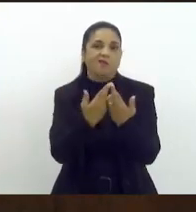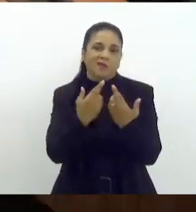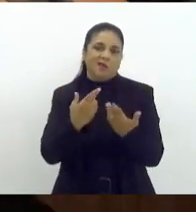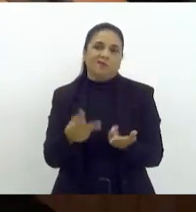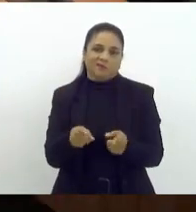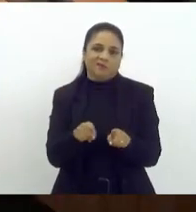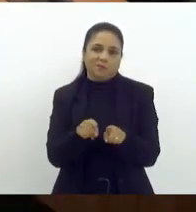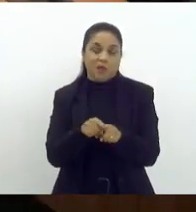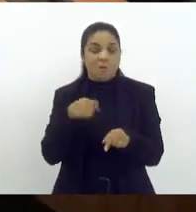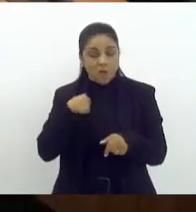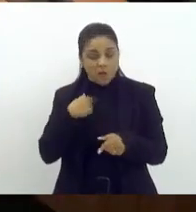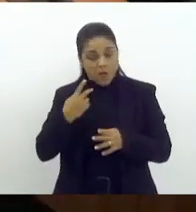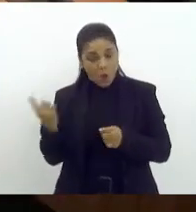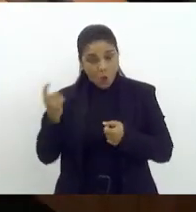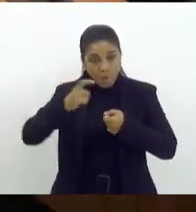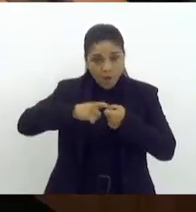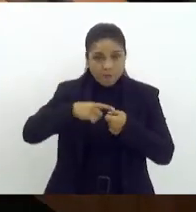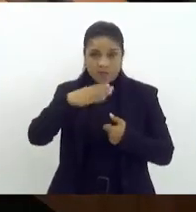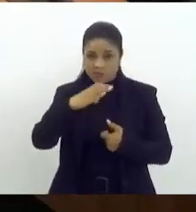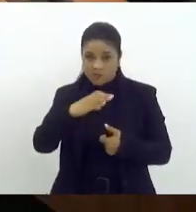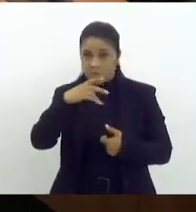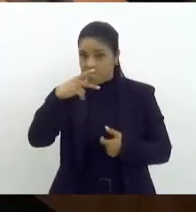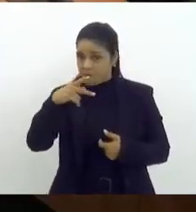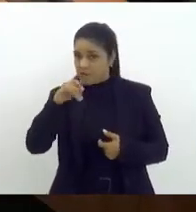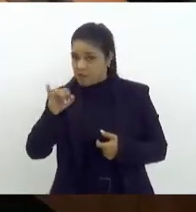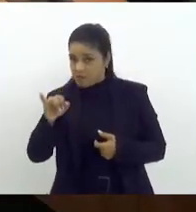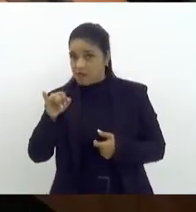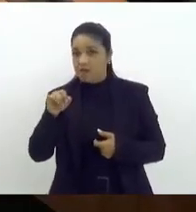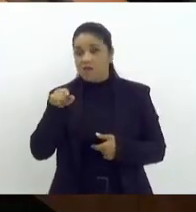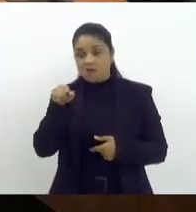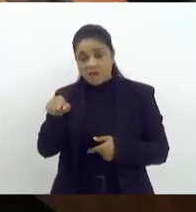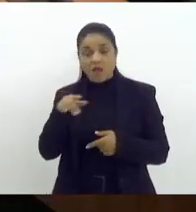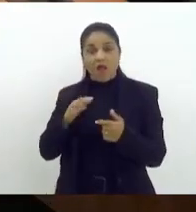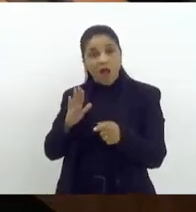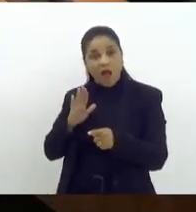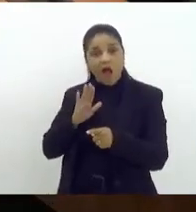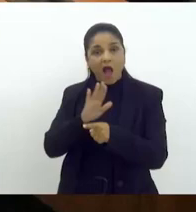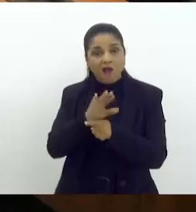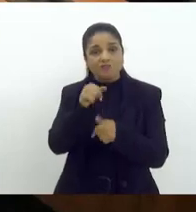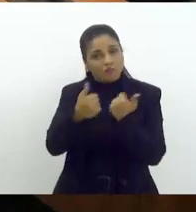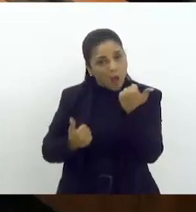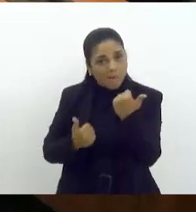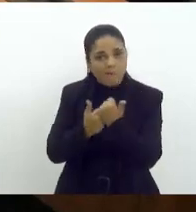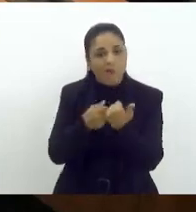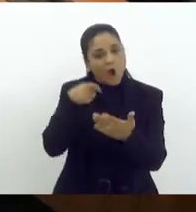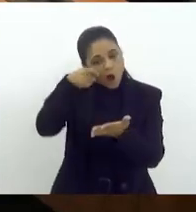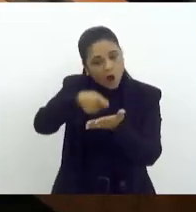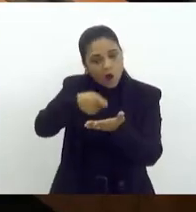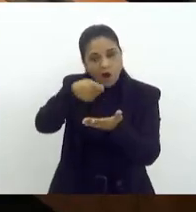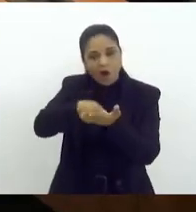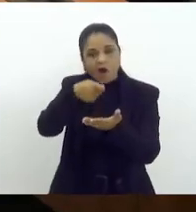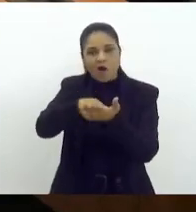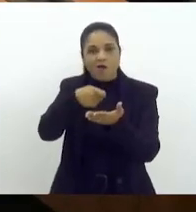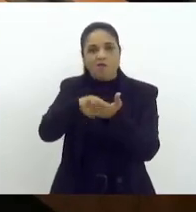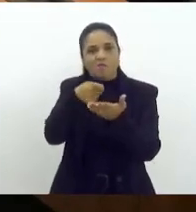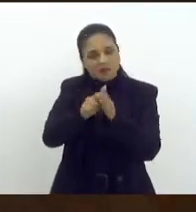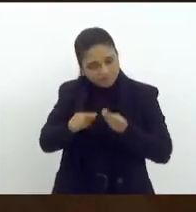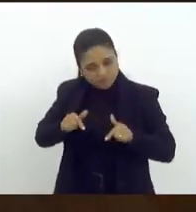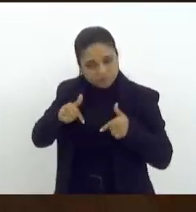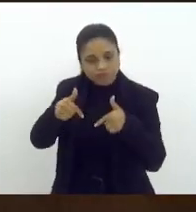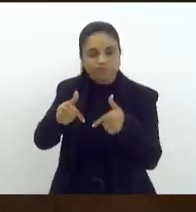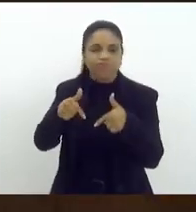não sendo membro da CPI que o senhor faça se faça presente e ajuda a cobrar Que medidas